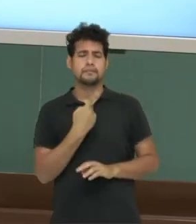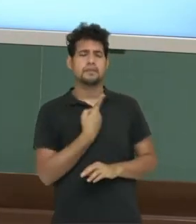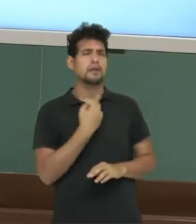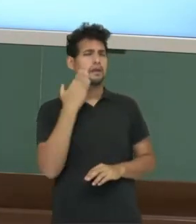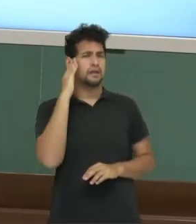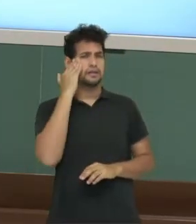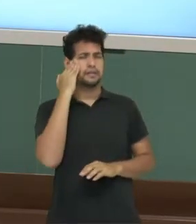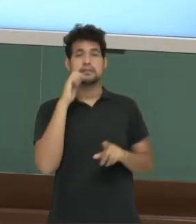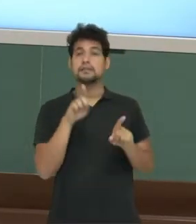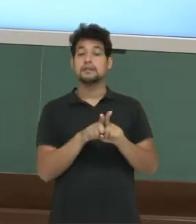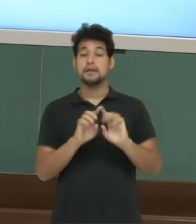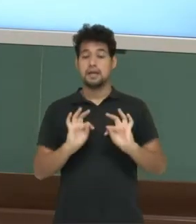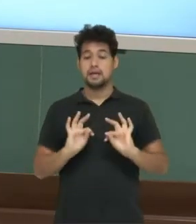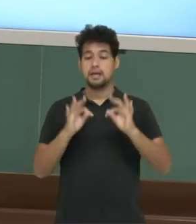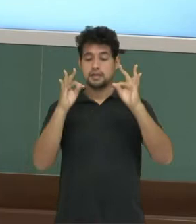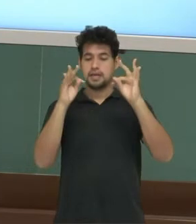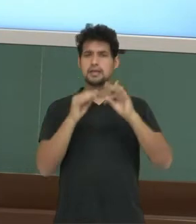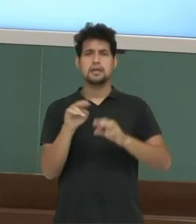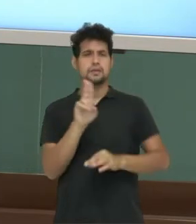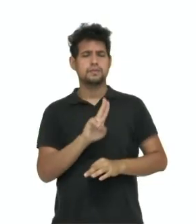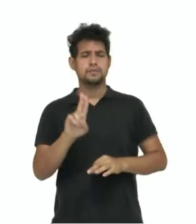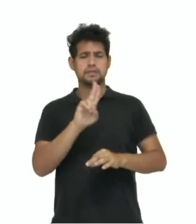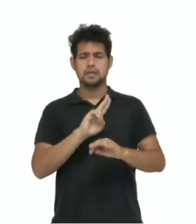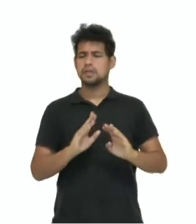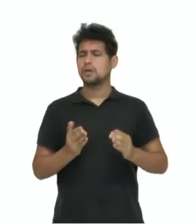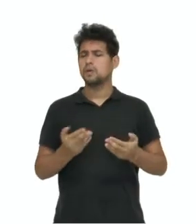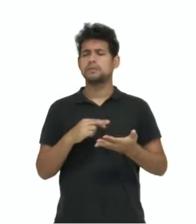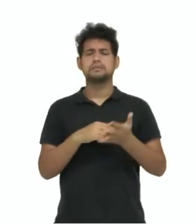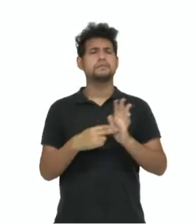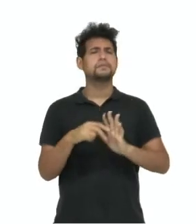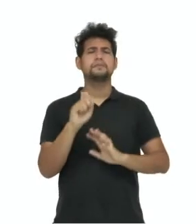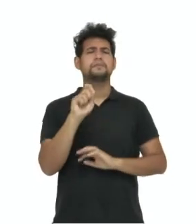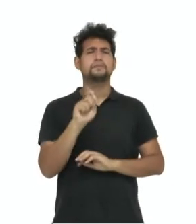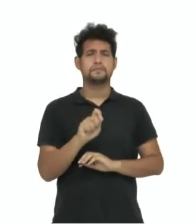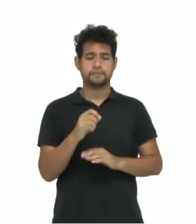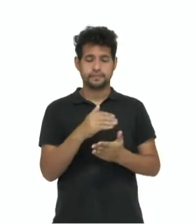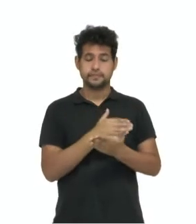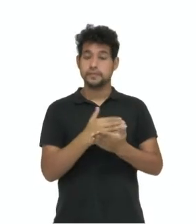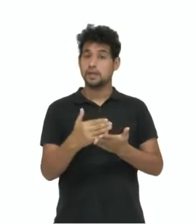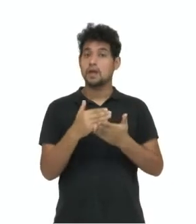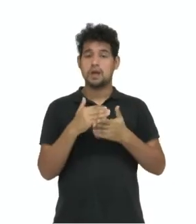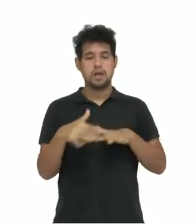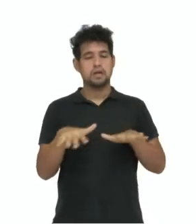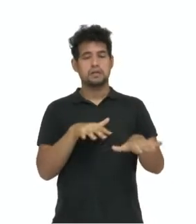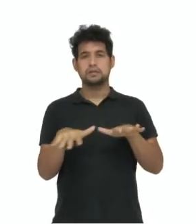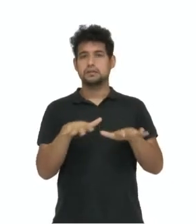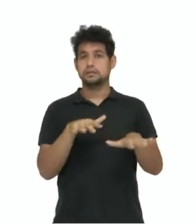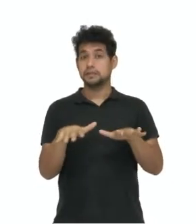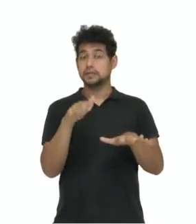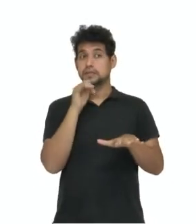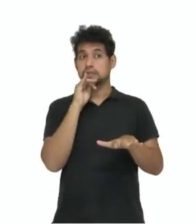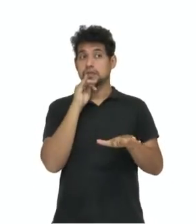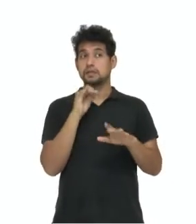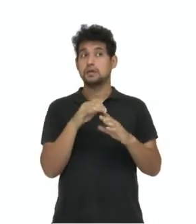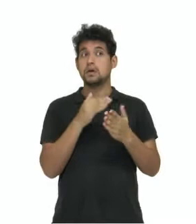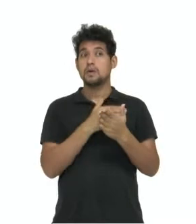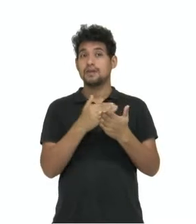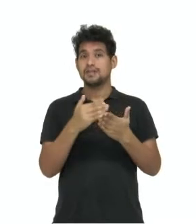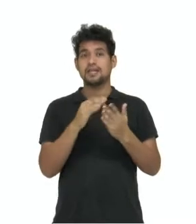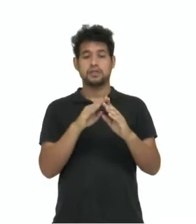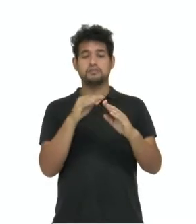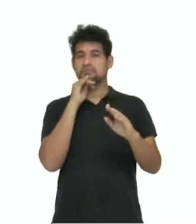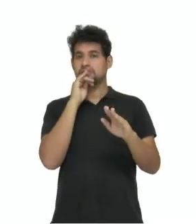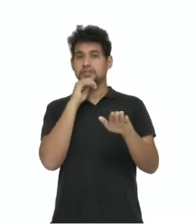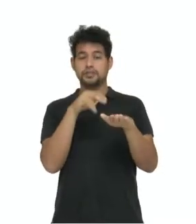isso. A técnica utilizada hoje em dia de iniciar o movimento de costas para a pista foi